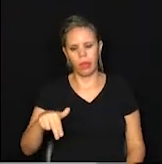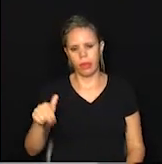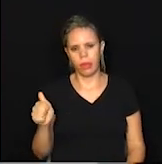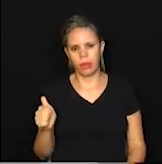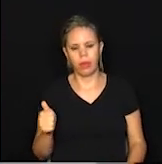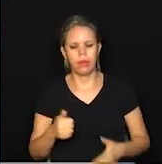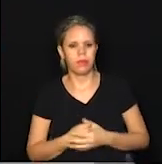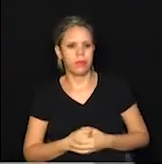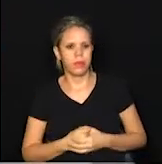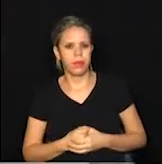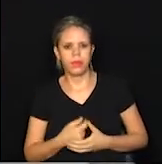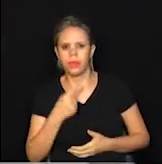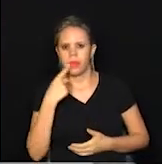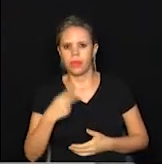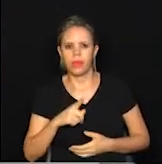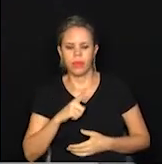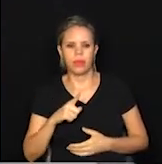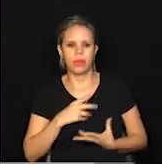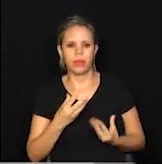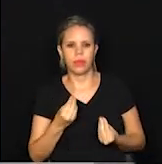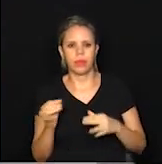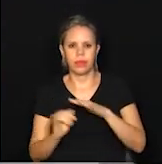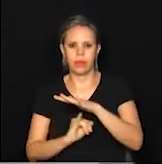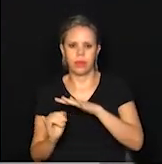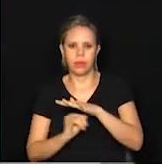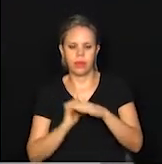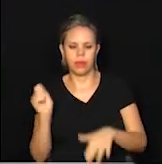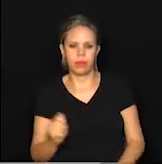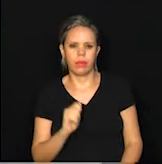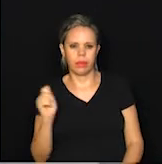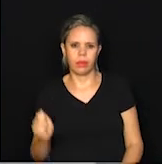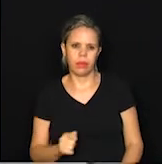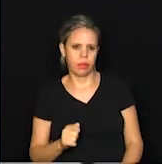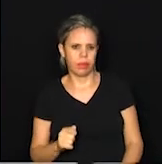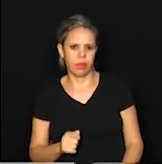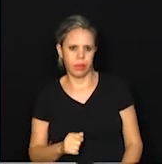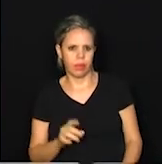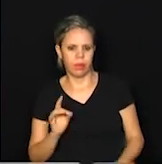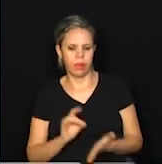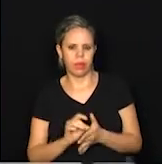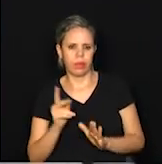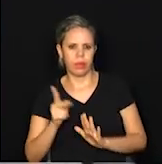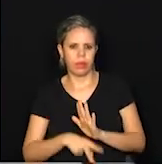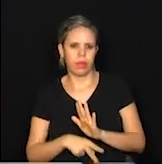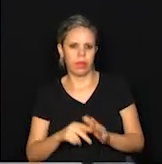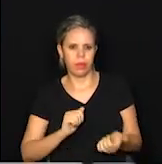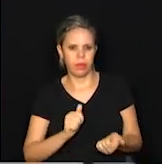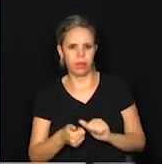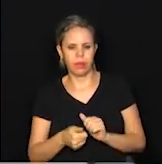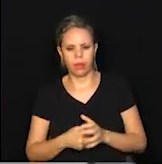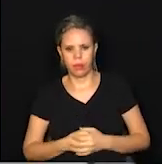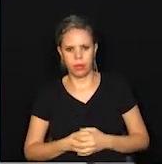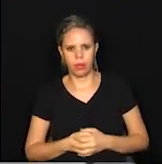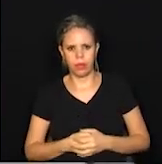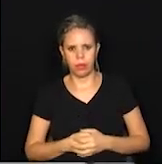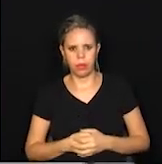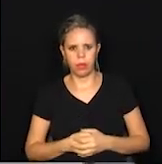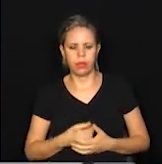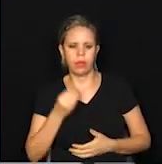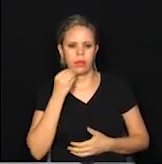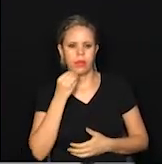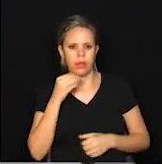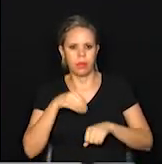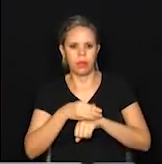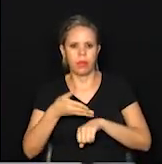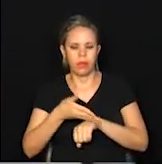Monassi. Campinas possui muitas entidades e associações que realizam projetos esportivos para oportunizar o